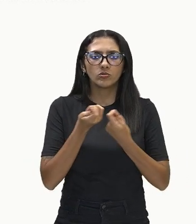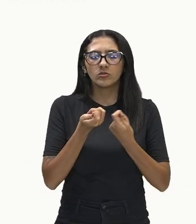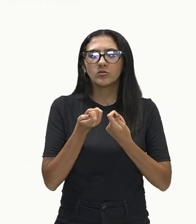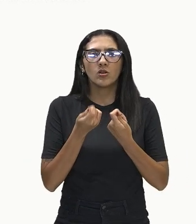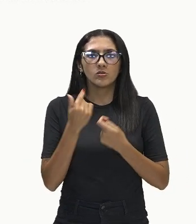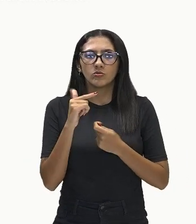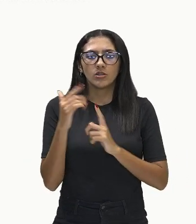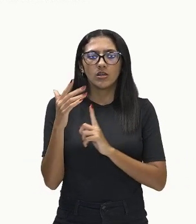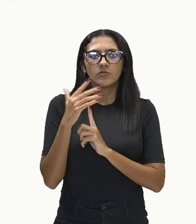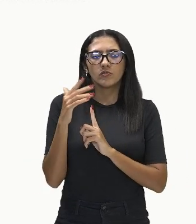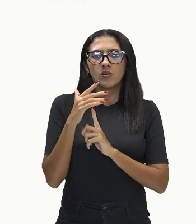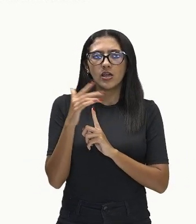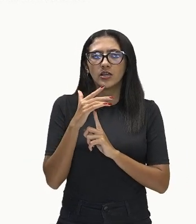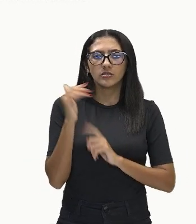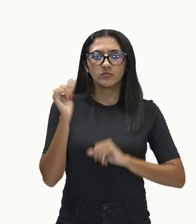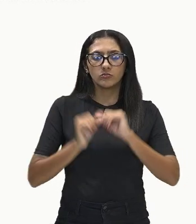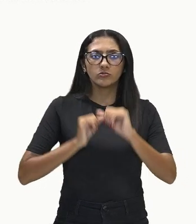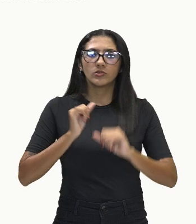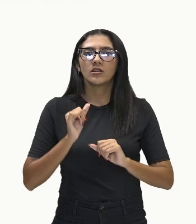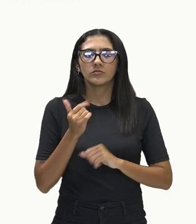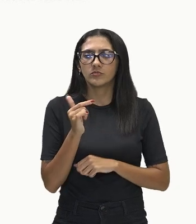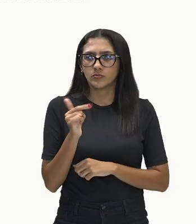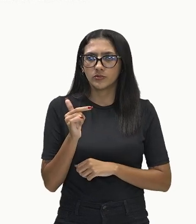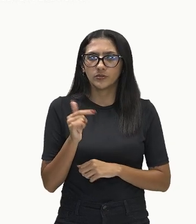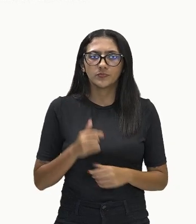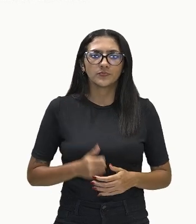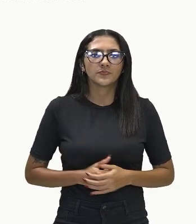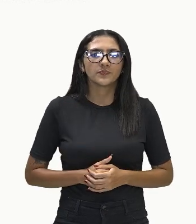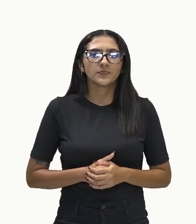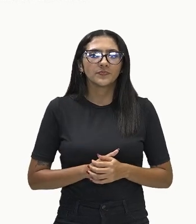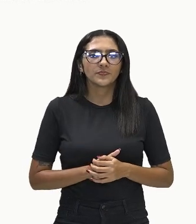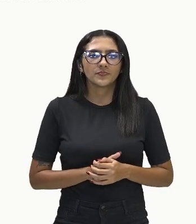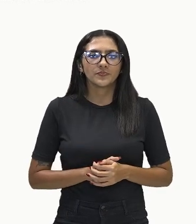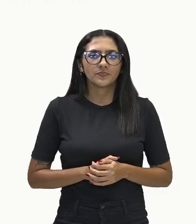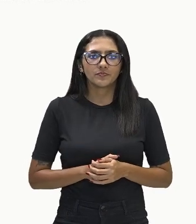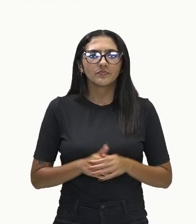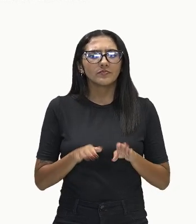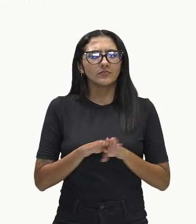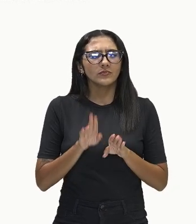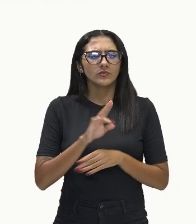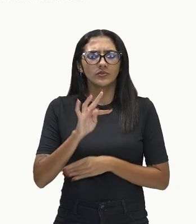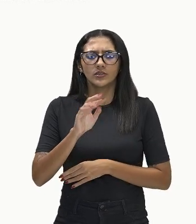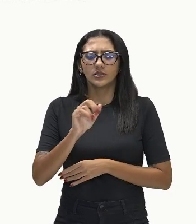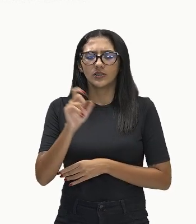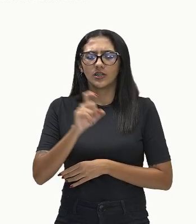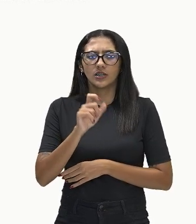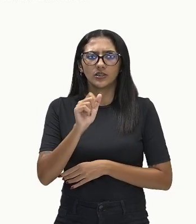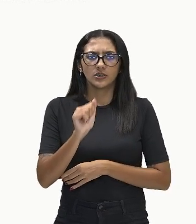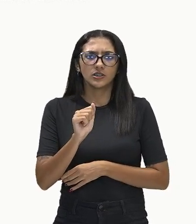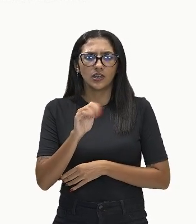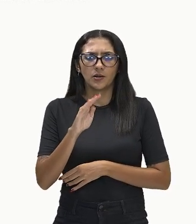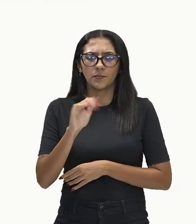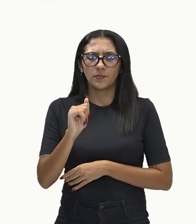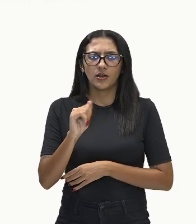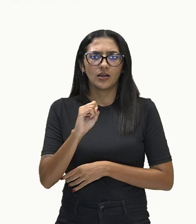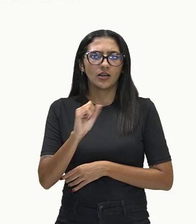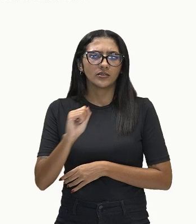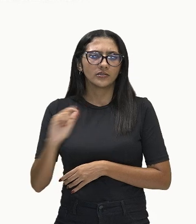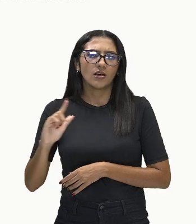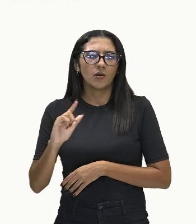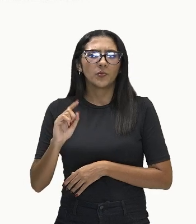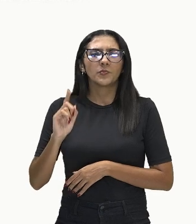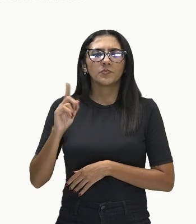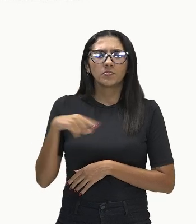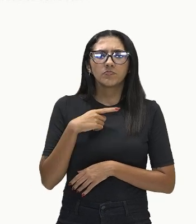inalterado com o ambiente externo. E chamamos de taxa de metabolismo basal. A taxa